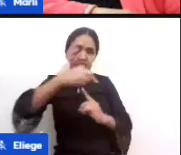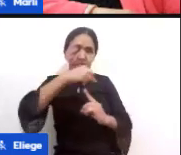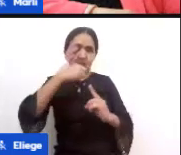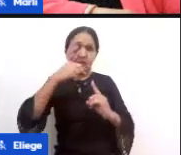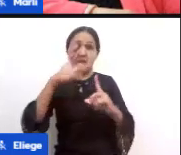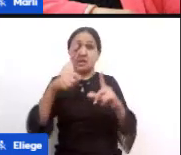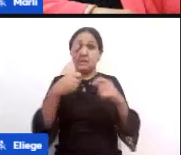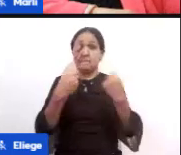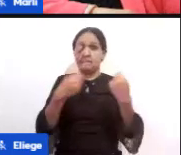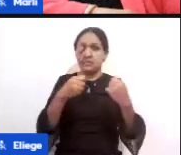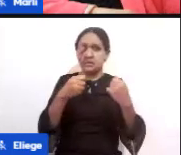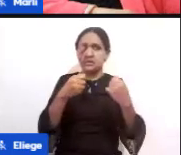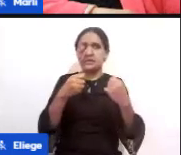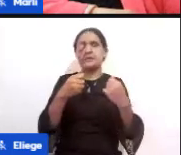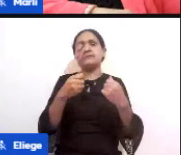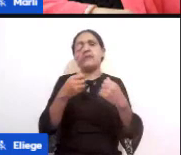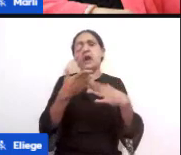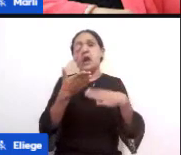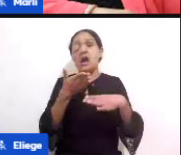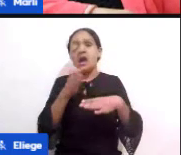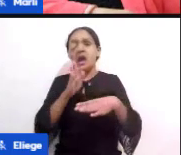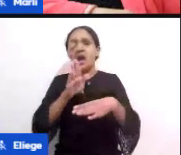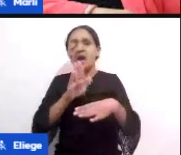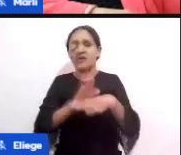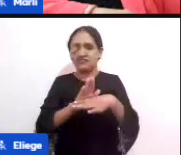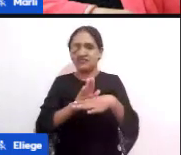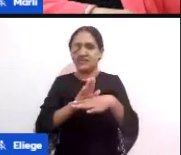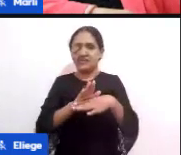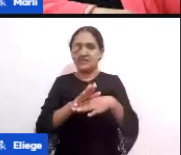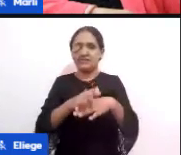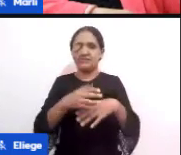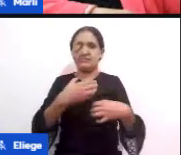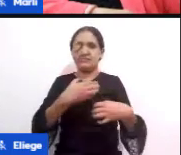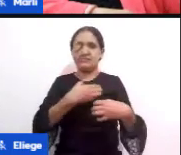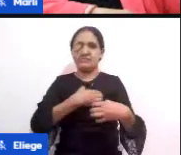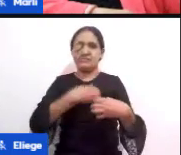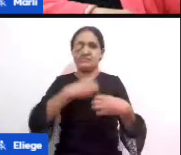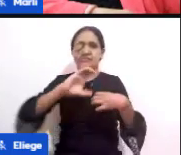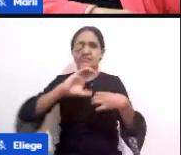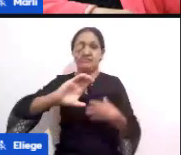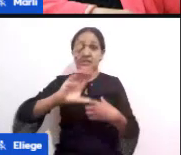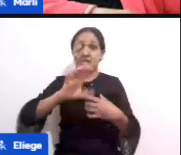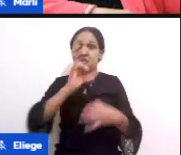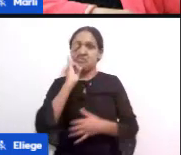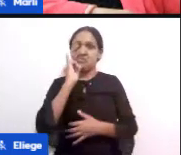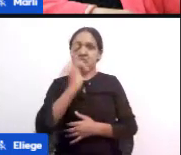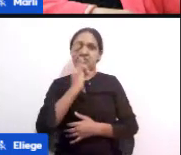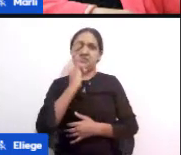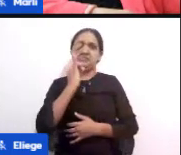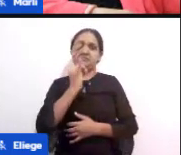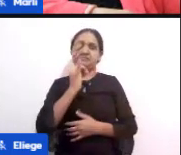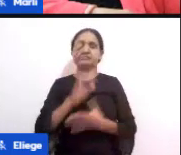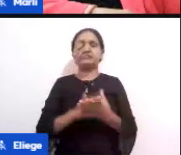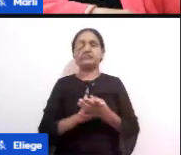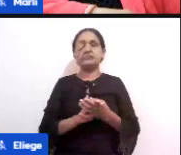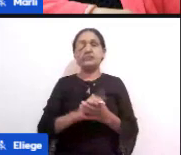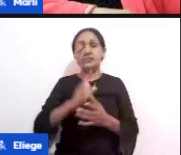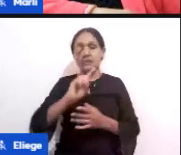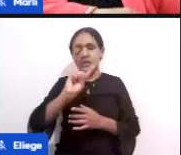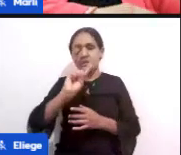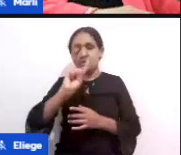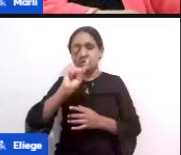tolerante, agindo com empatia. Então, isso é muito importante. Depois nós vamos para o